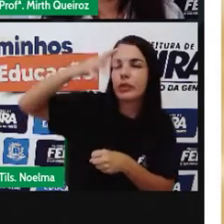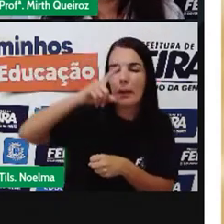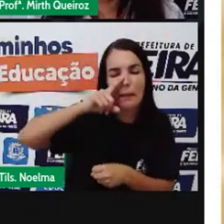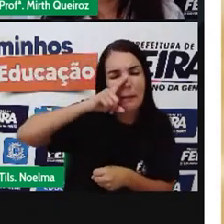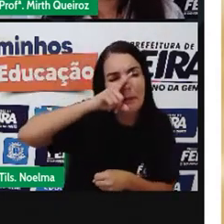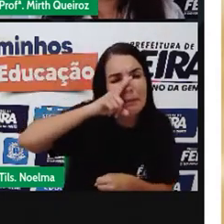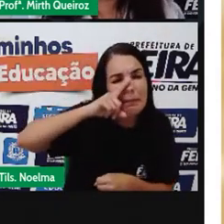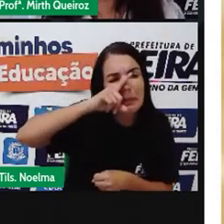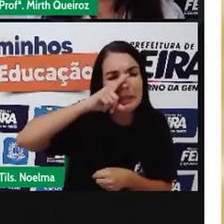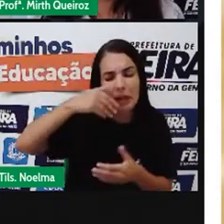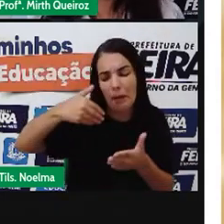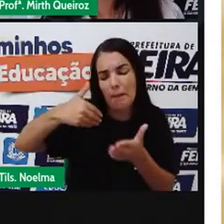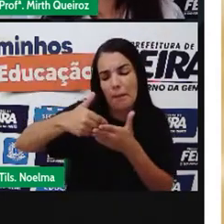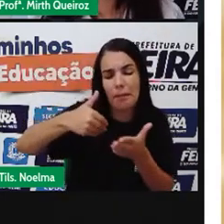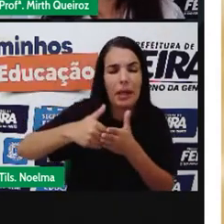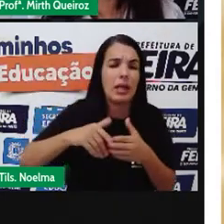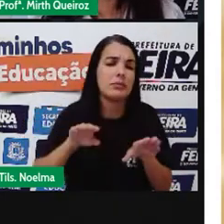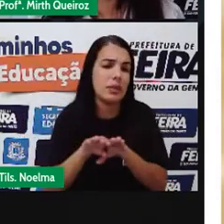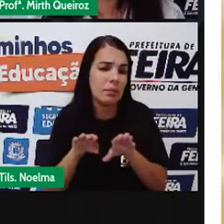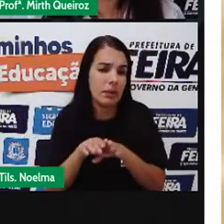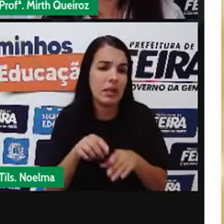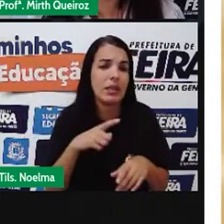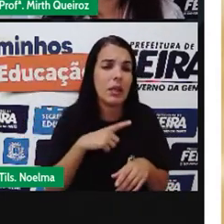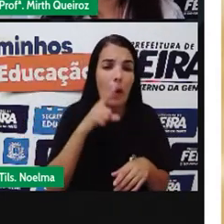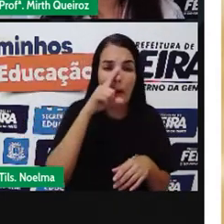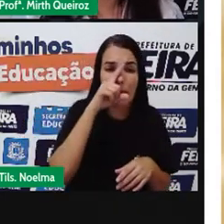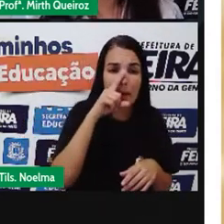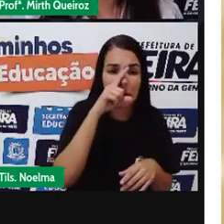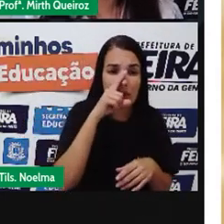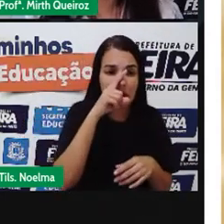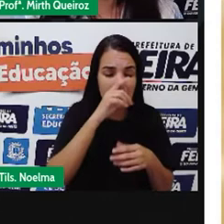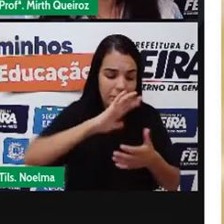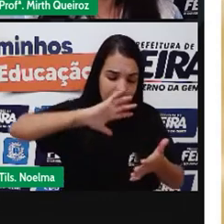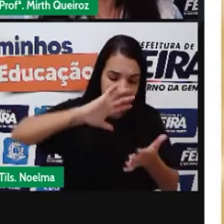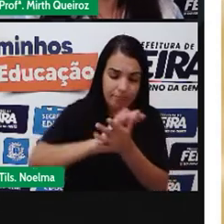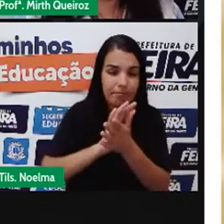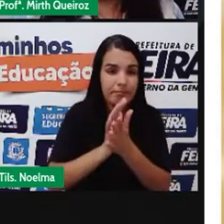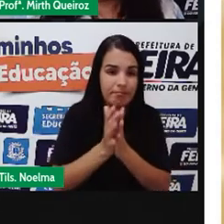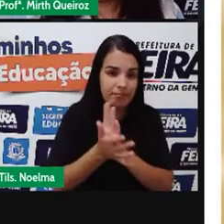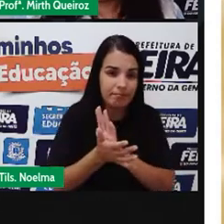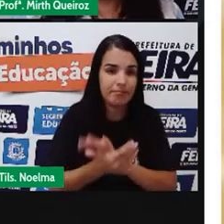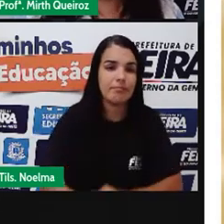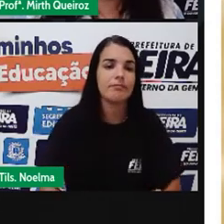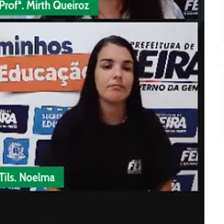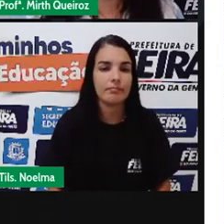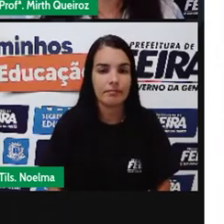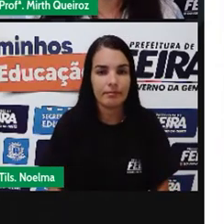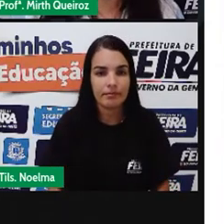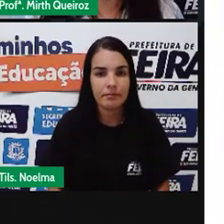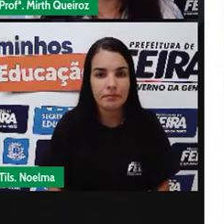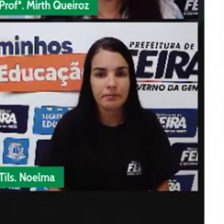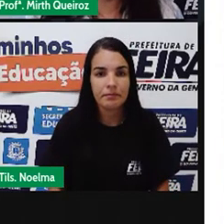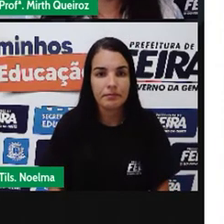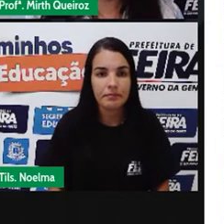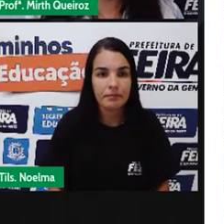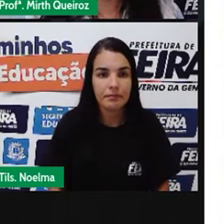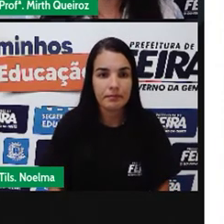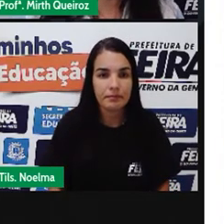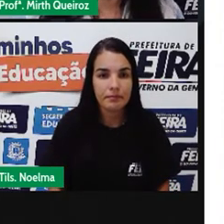Ou próximos a barrancos e correm o risco aí de serem desabados.